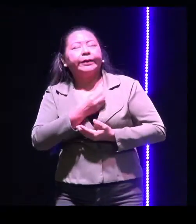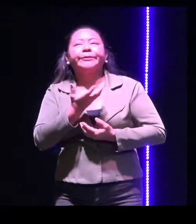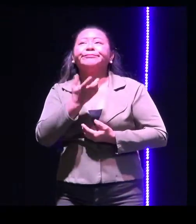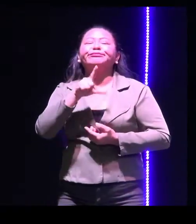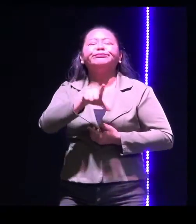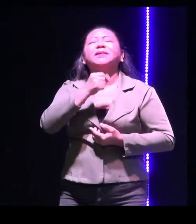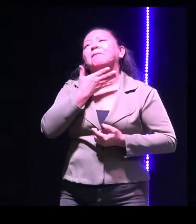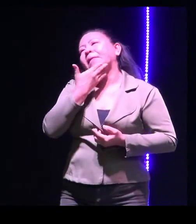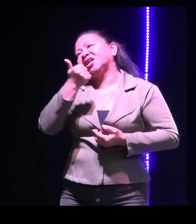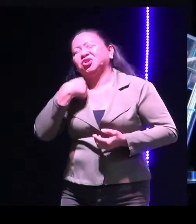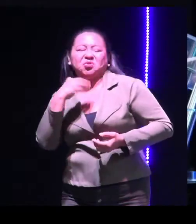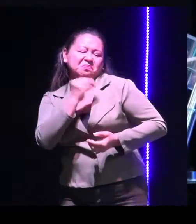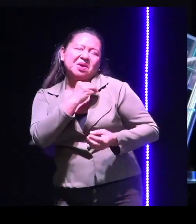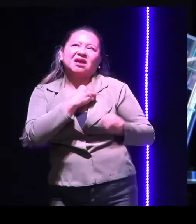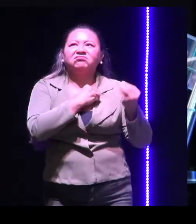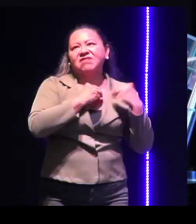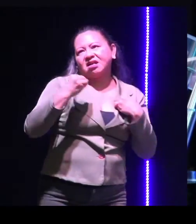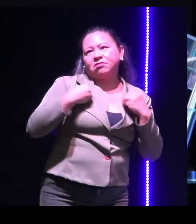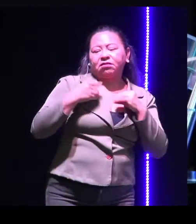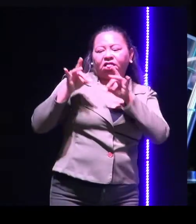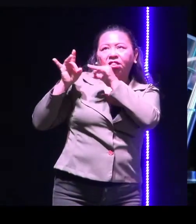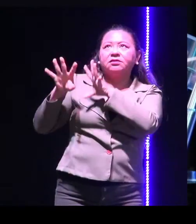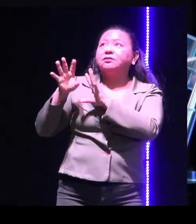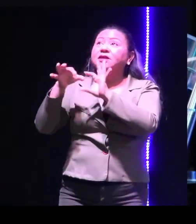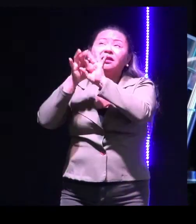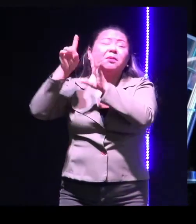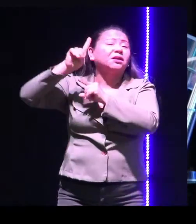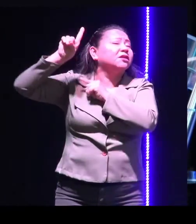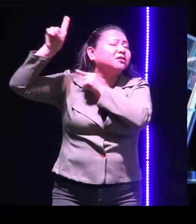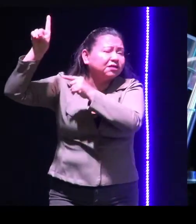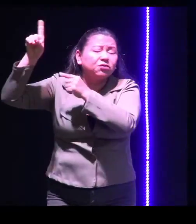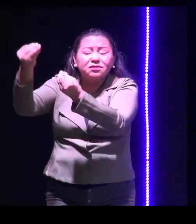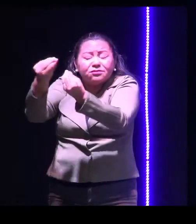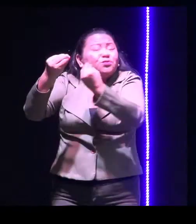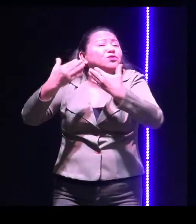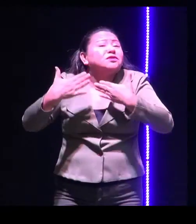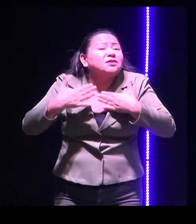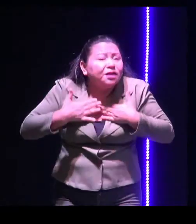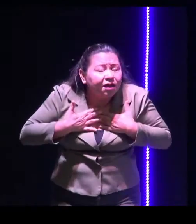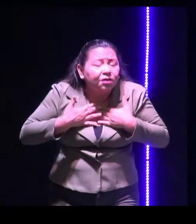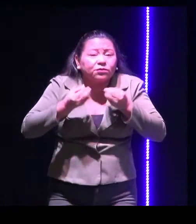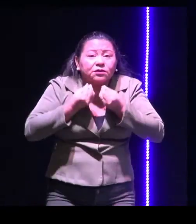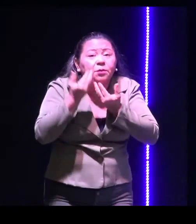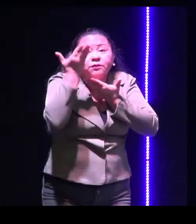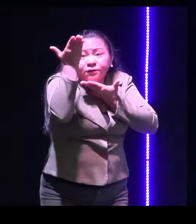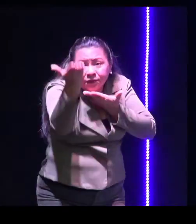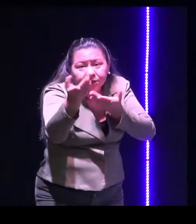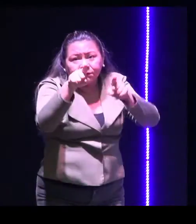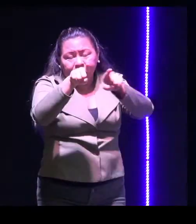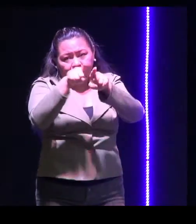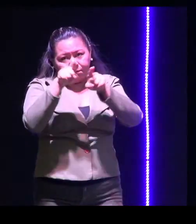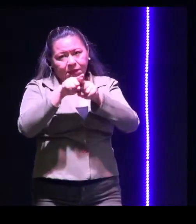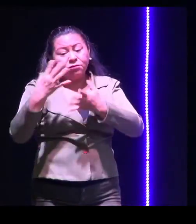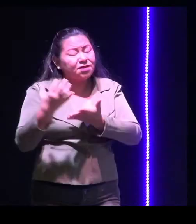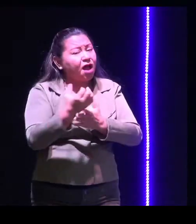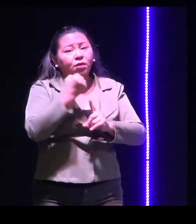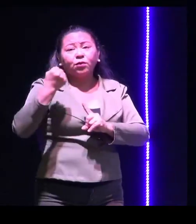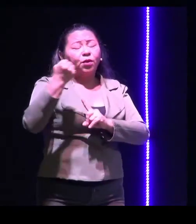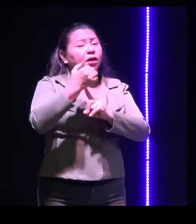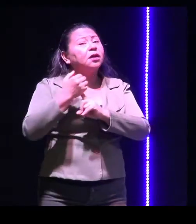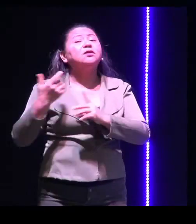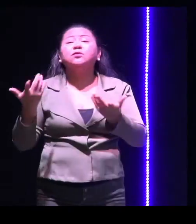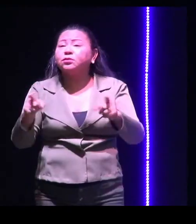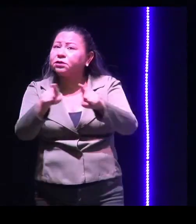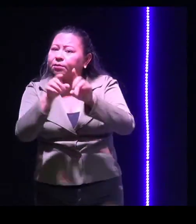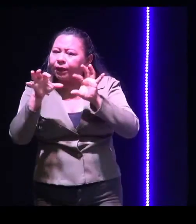pecado, nós abrimos mão da liberdade que Cristo nos alcançou, da